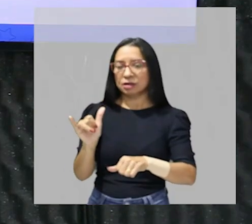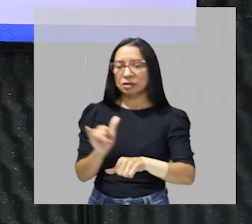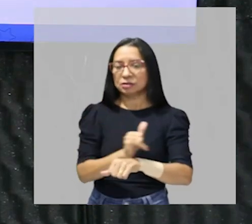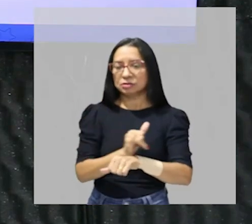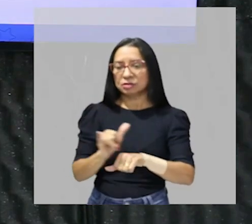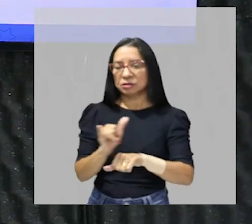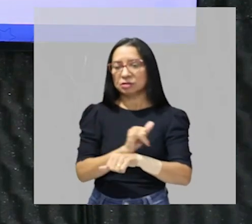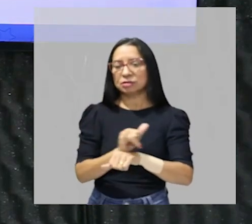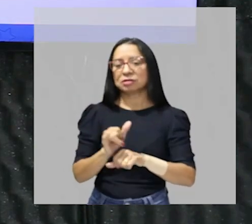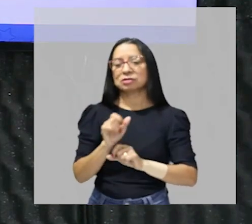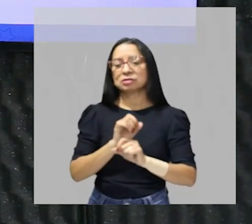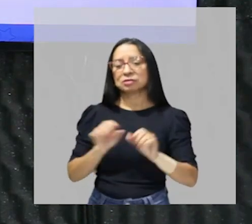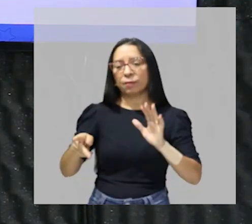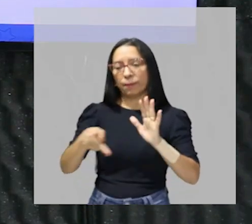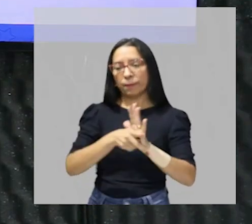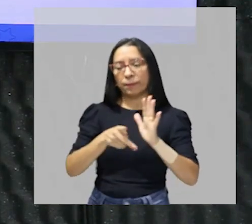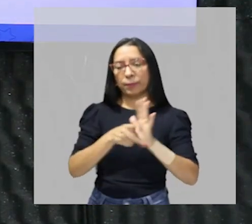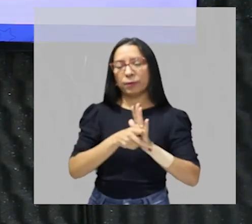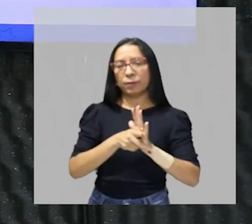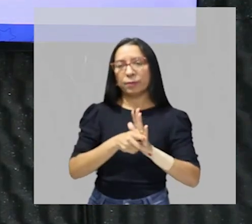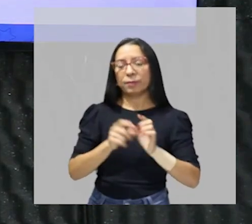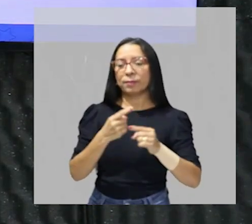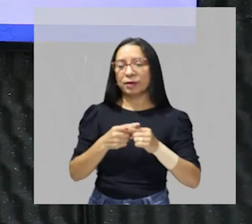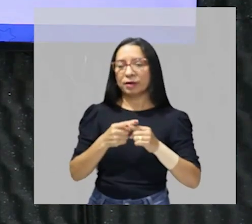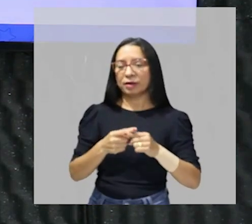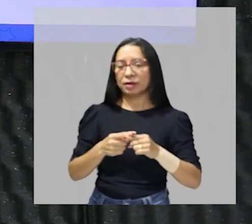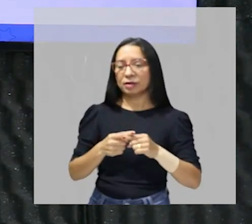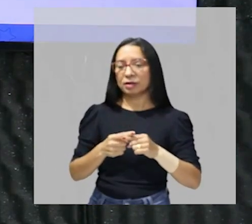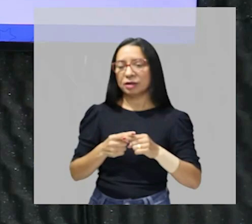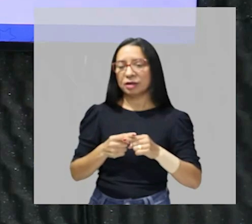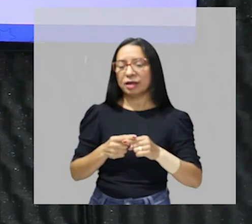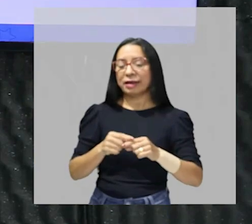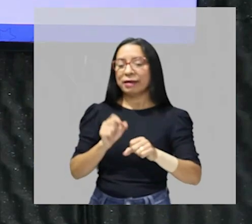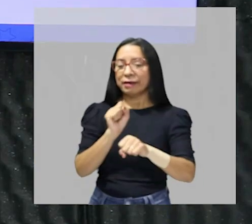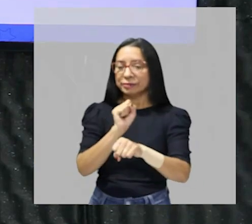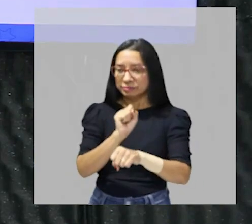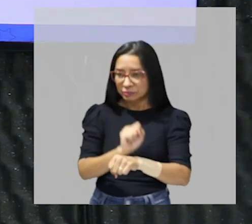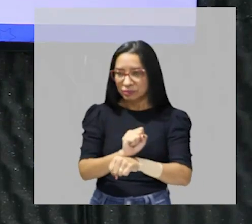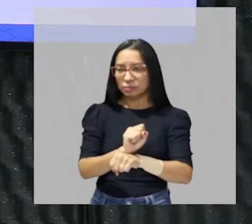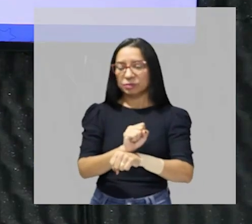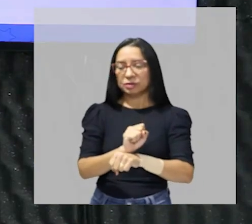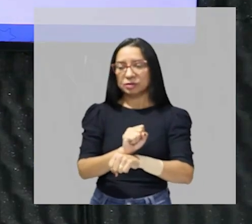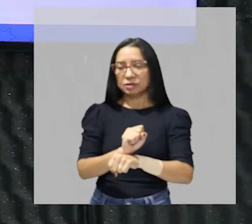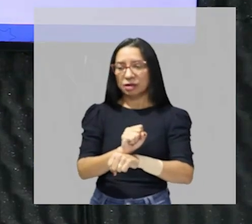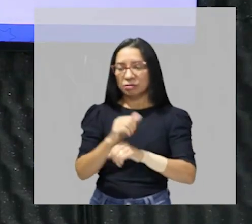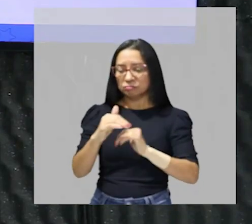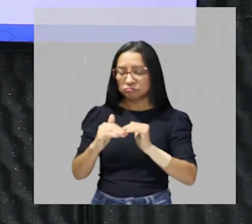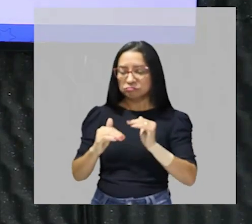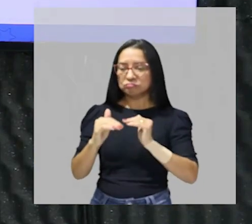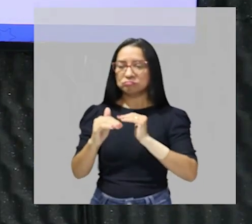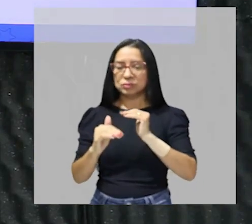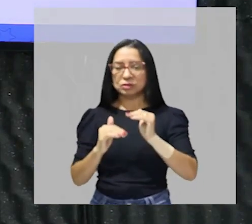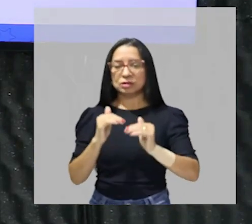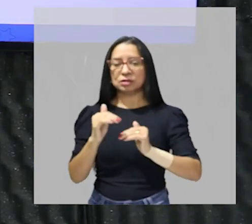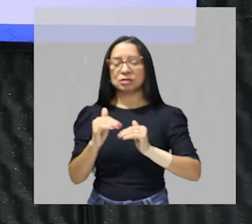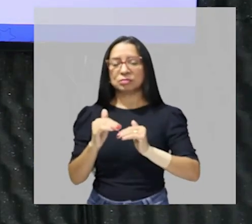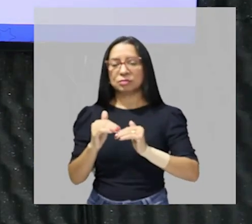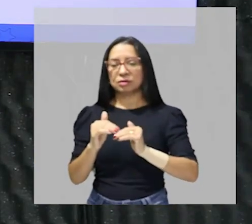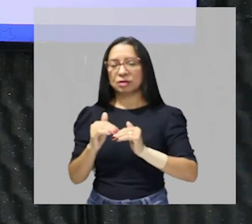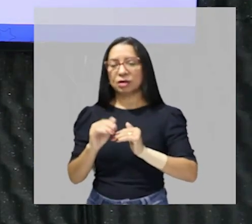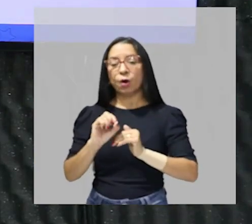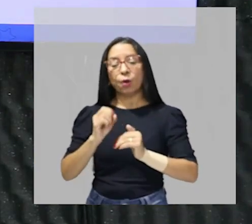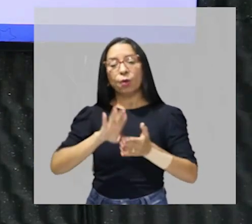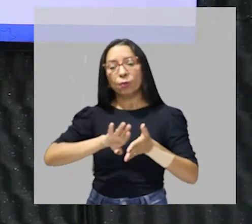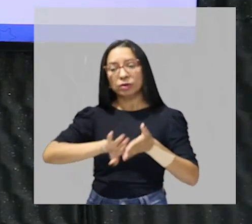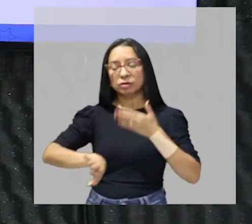específicas para imobilizar, desequilibrar, atingir ou excluir o oponente de